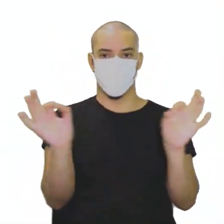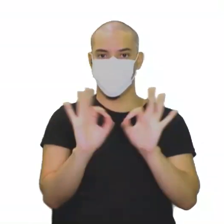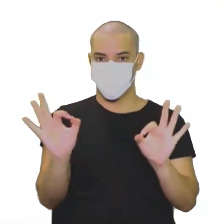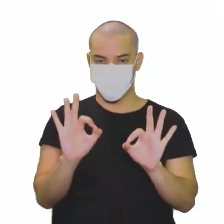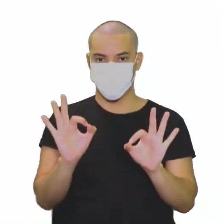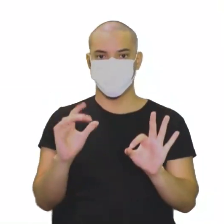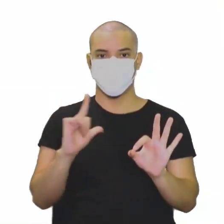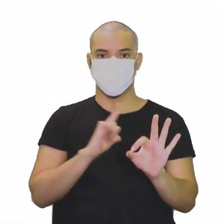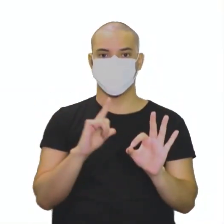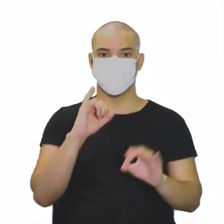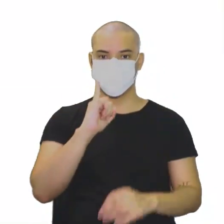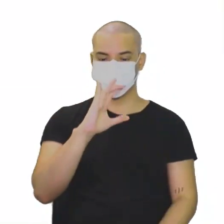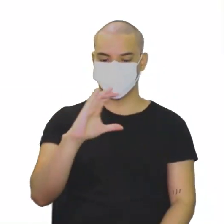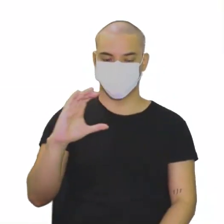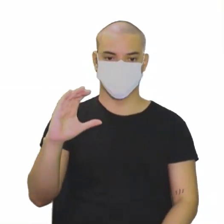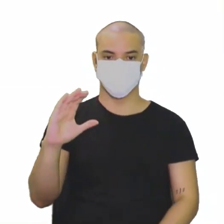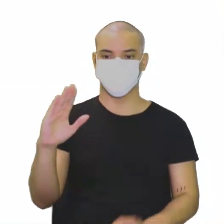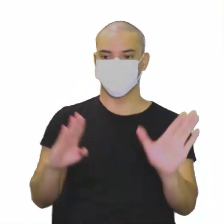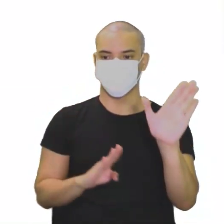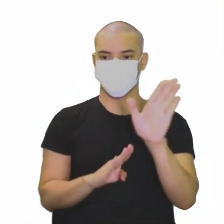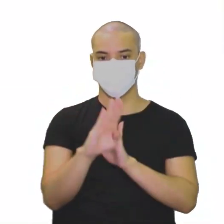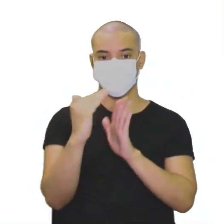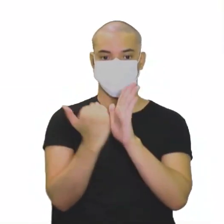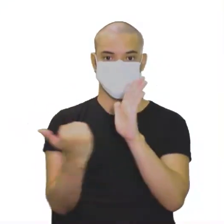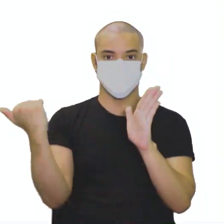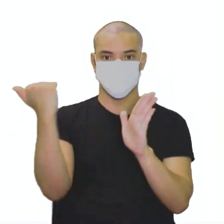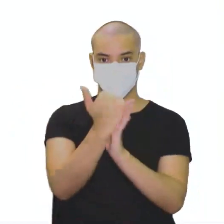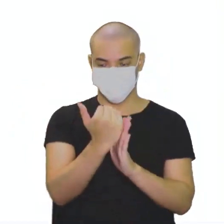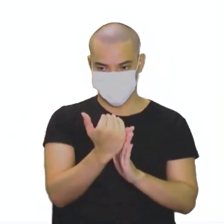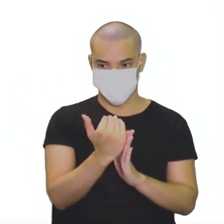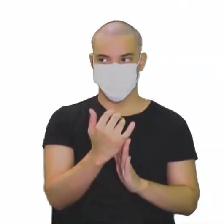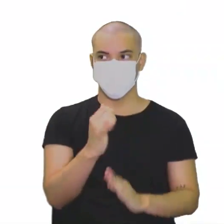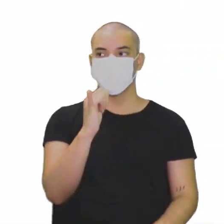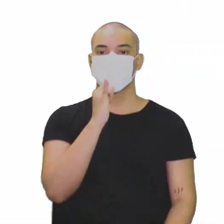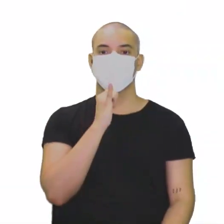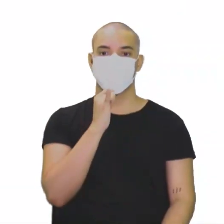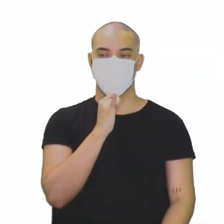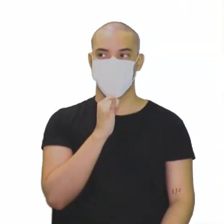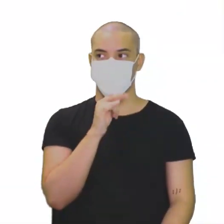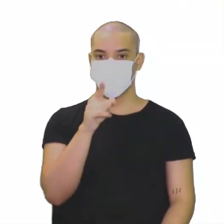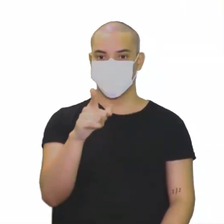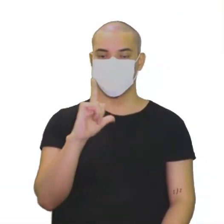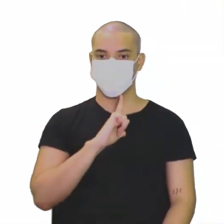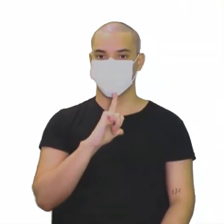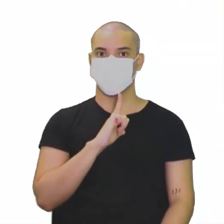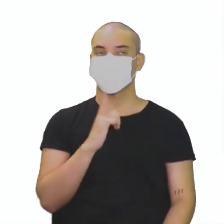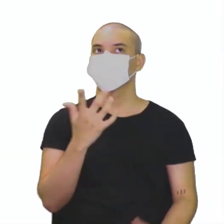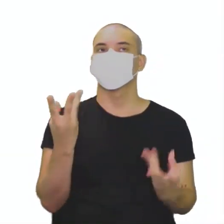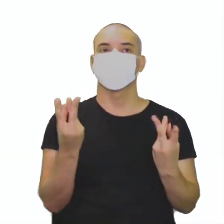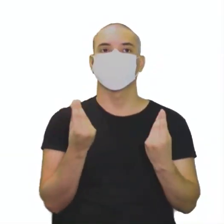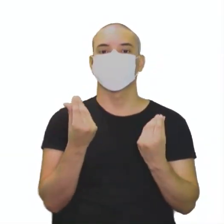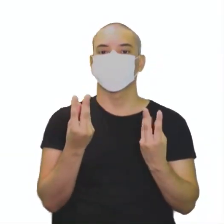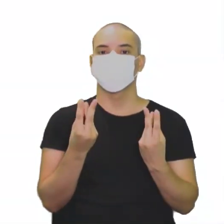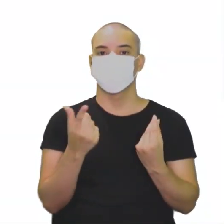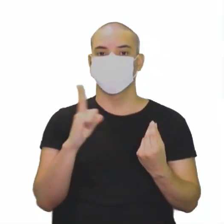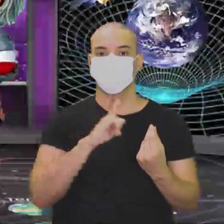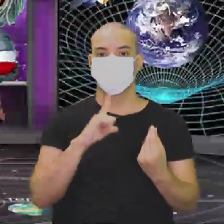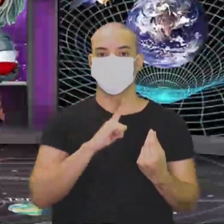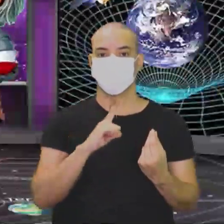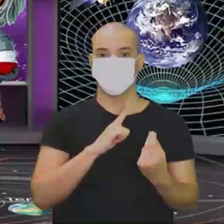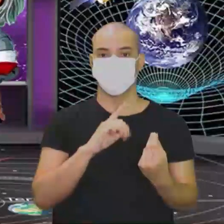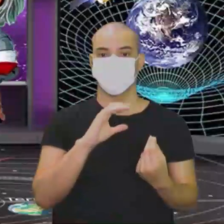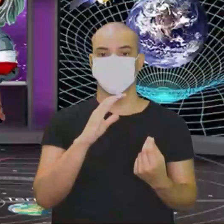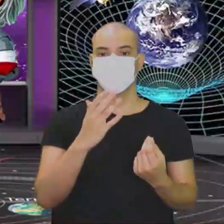atinge uma intensidade muito elevada. Então, por exemplo, você tem ali montado um